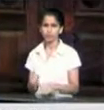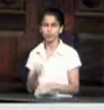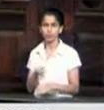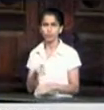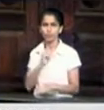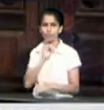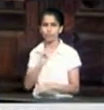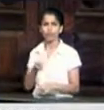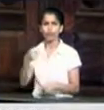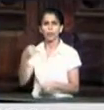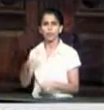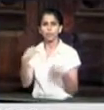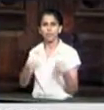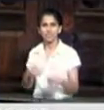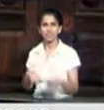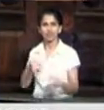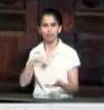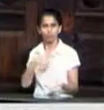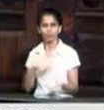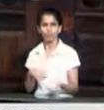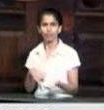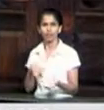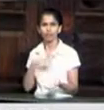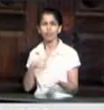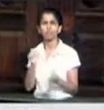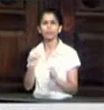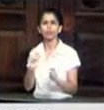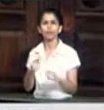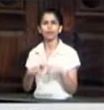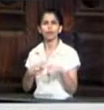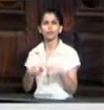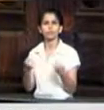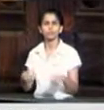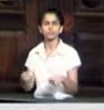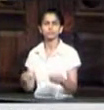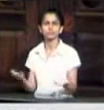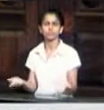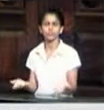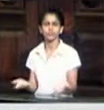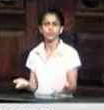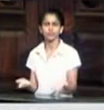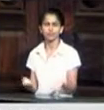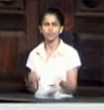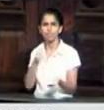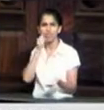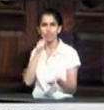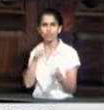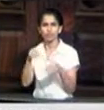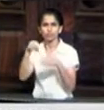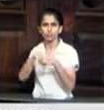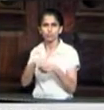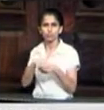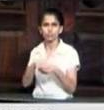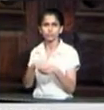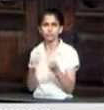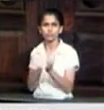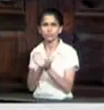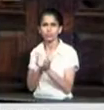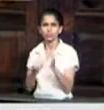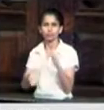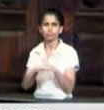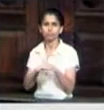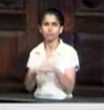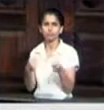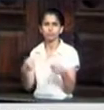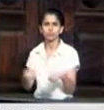E a criança confusa, mas por que tem que ter? Veja, há um tempo para cada coisa.